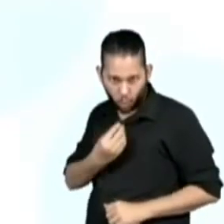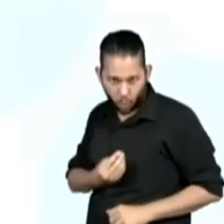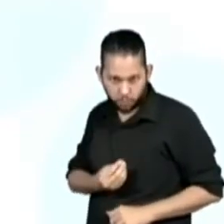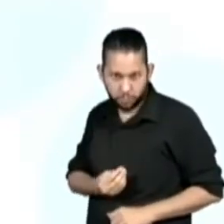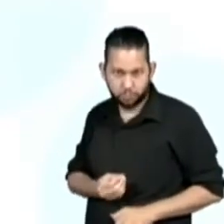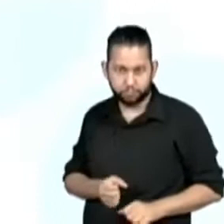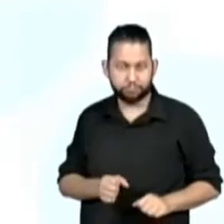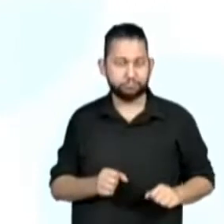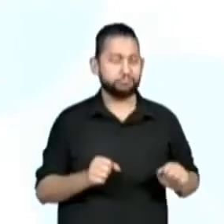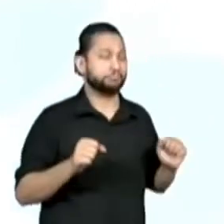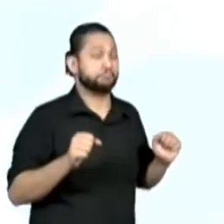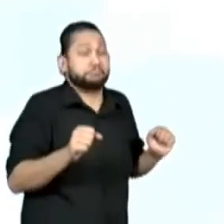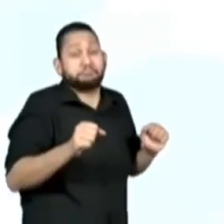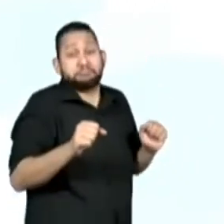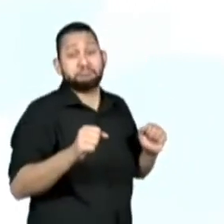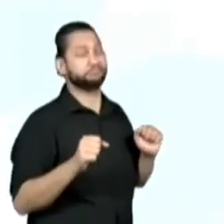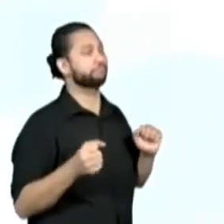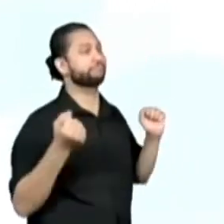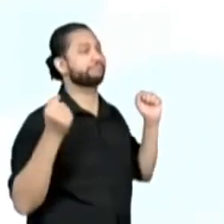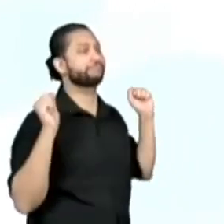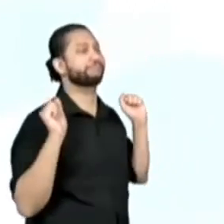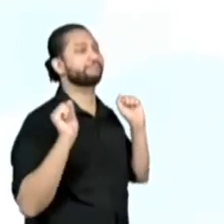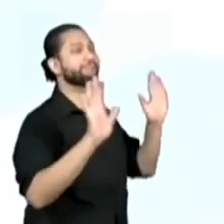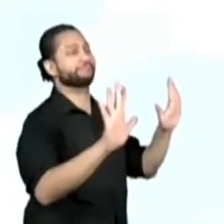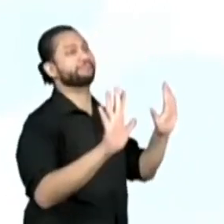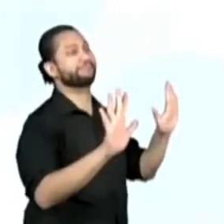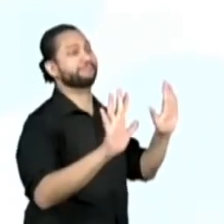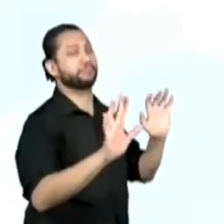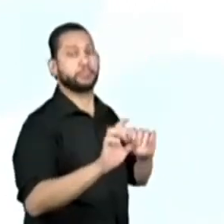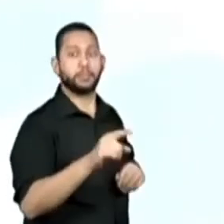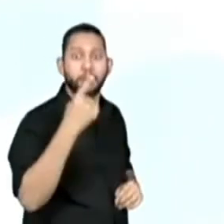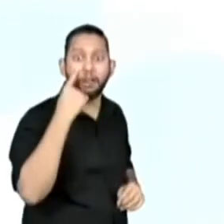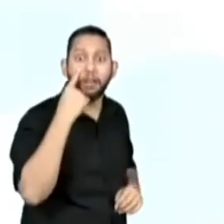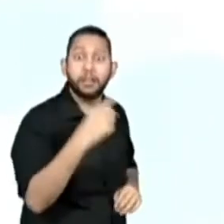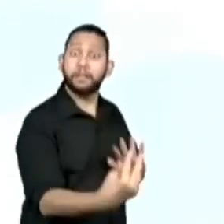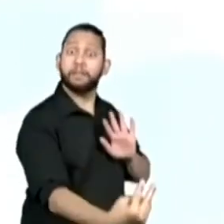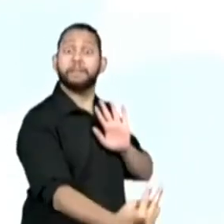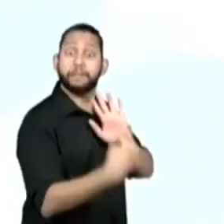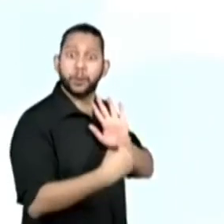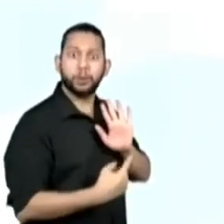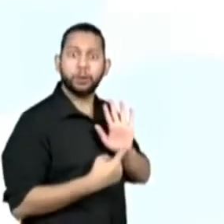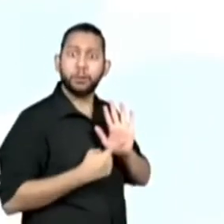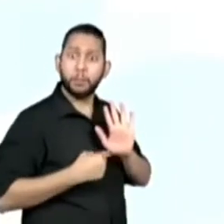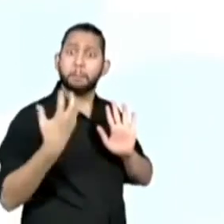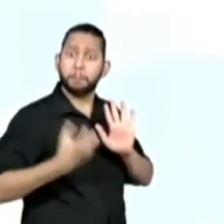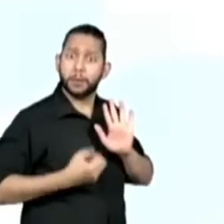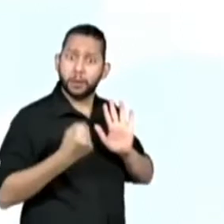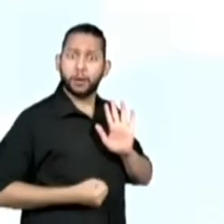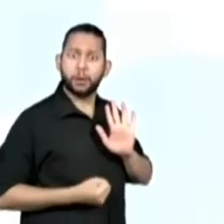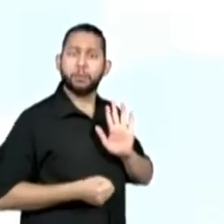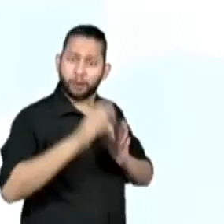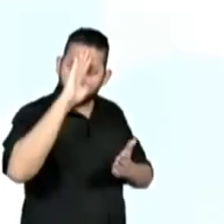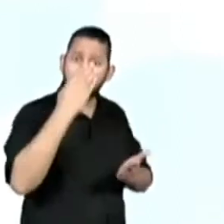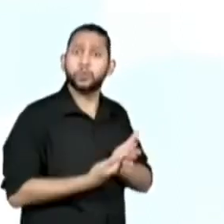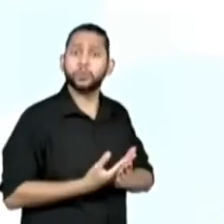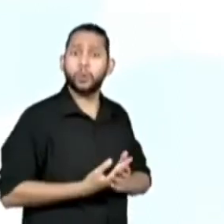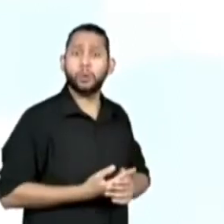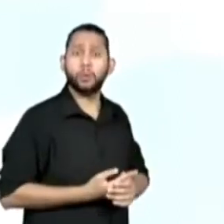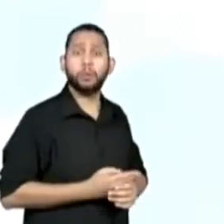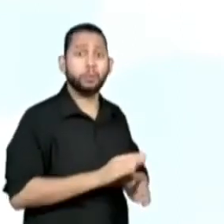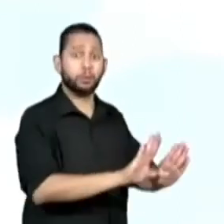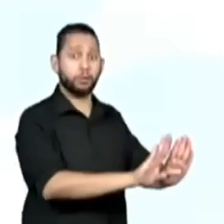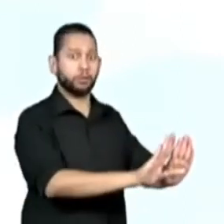a janela e, quando viram que era branca, acreditaram no que dizia e abriram-lhe